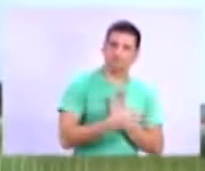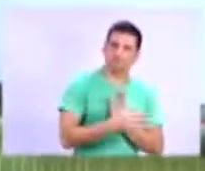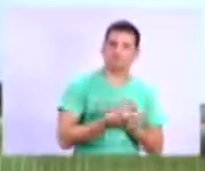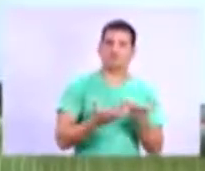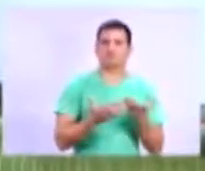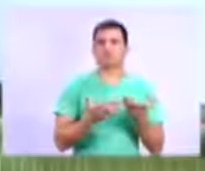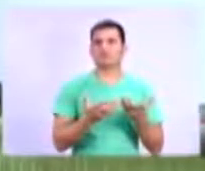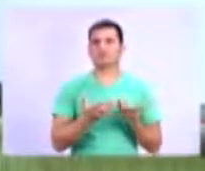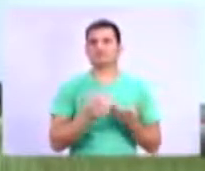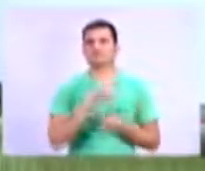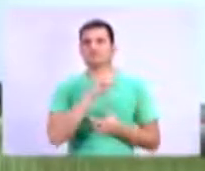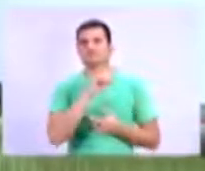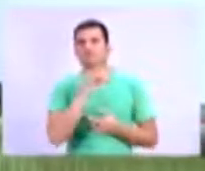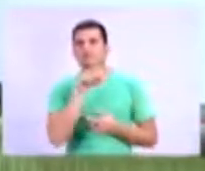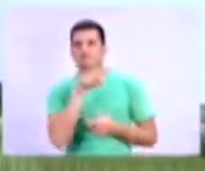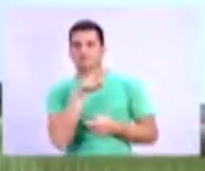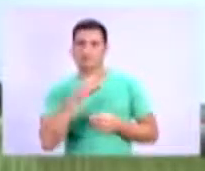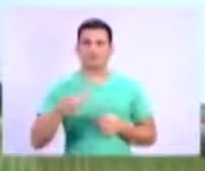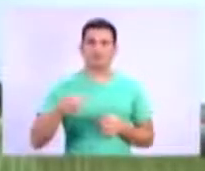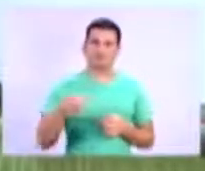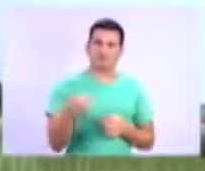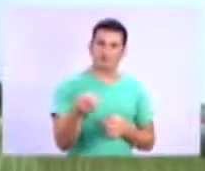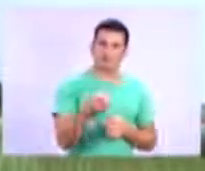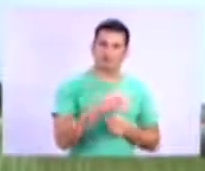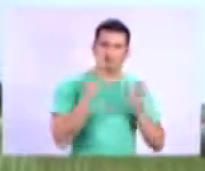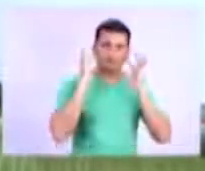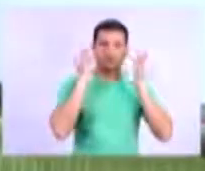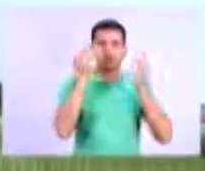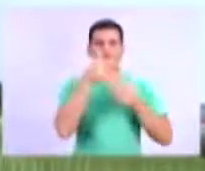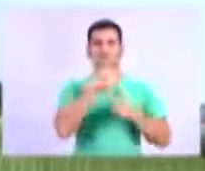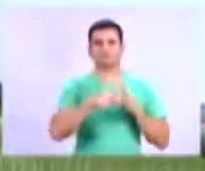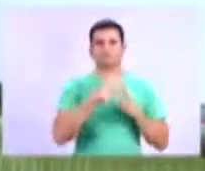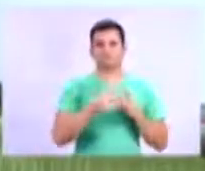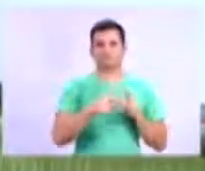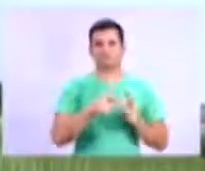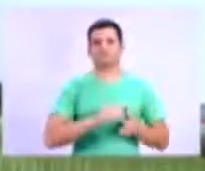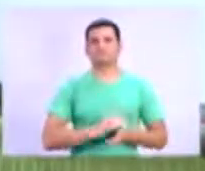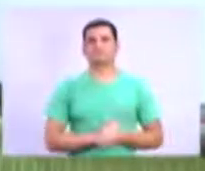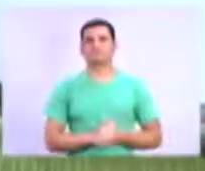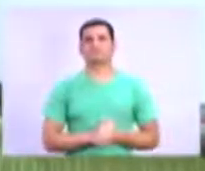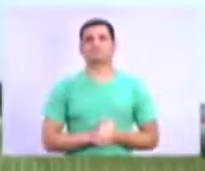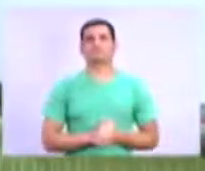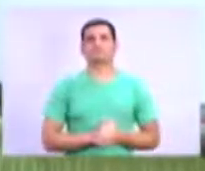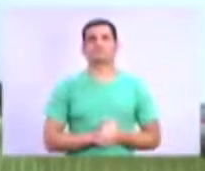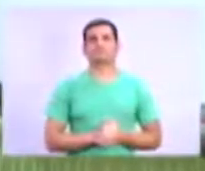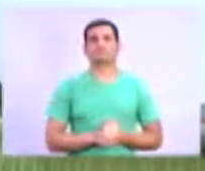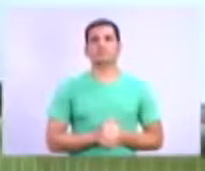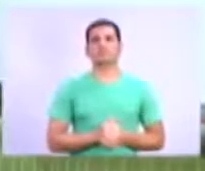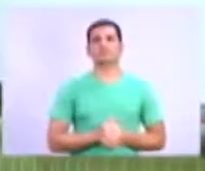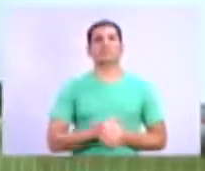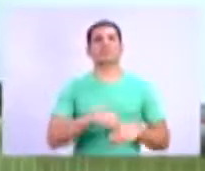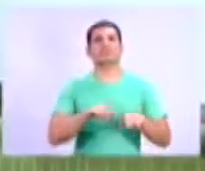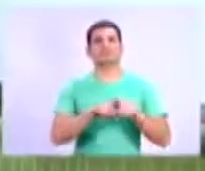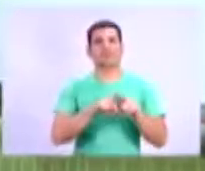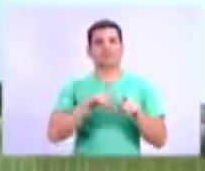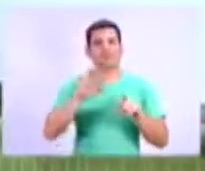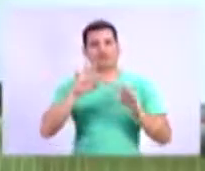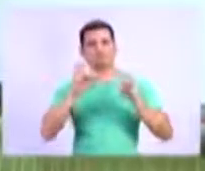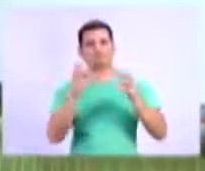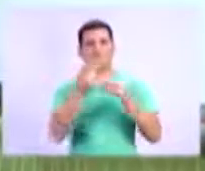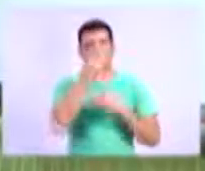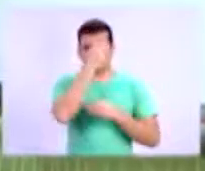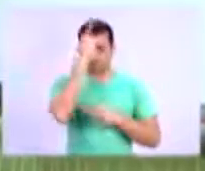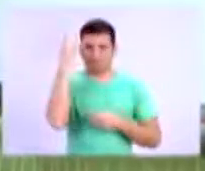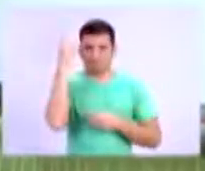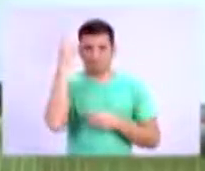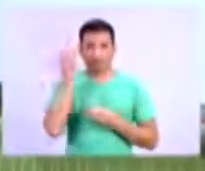propor uma nova solução para aquele problema existente. E, ao mesmo tempo, todas as pessoas que